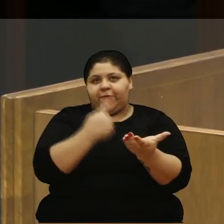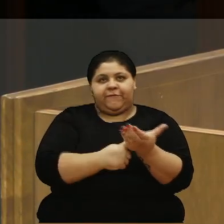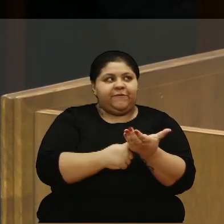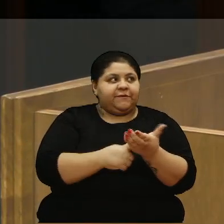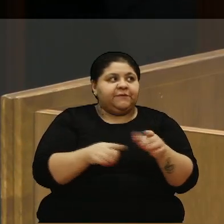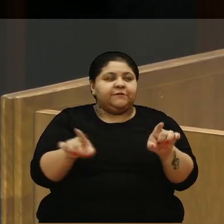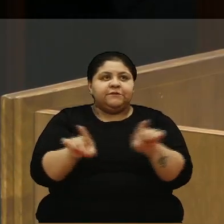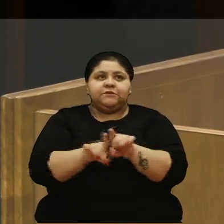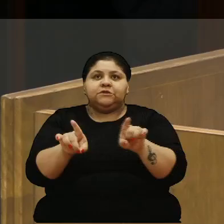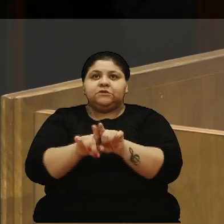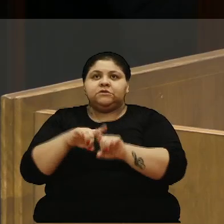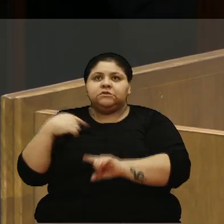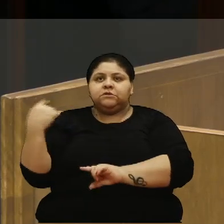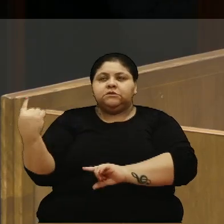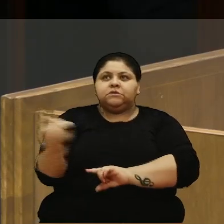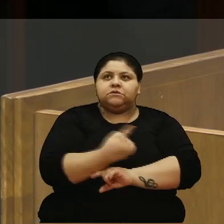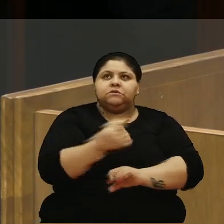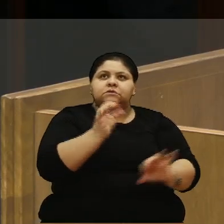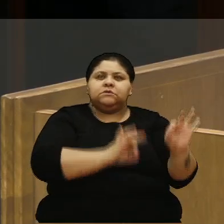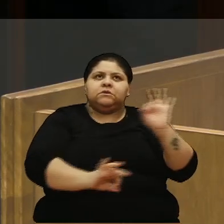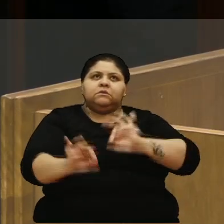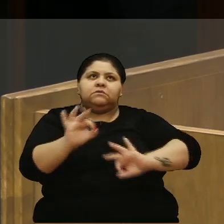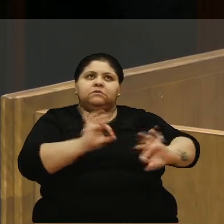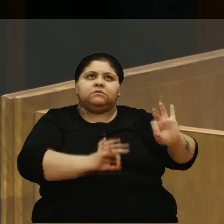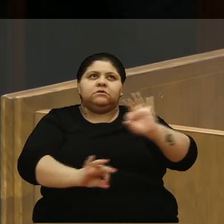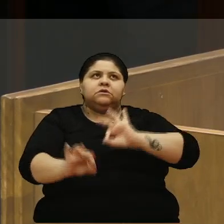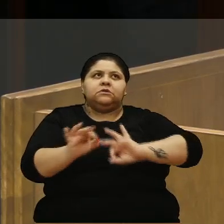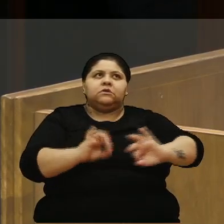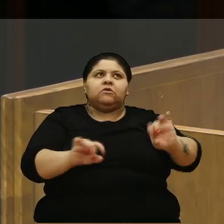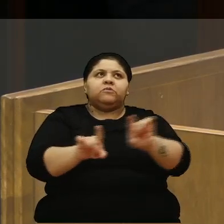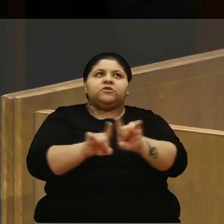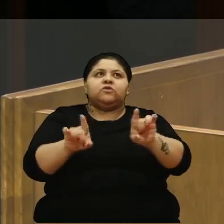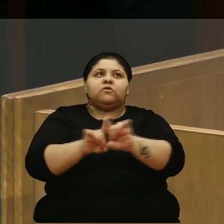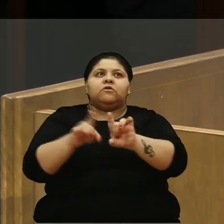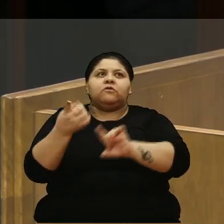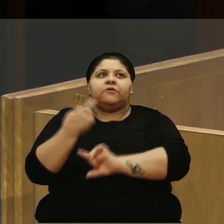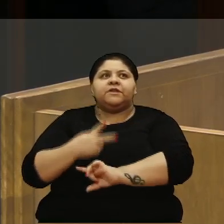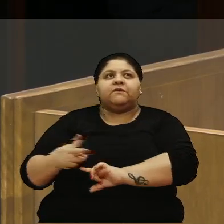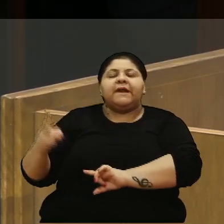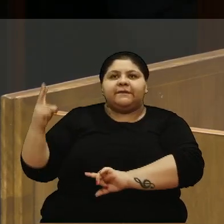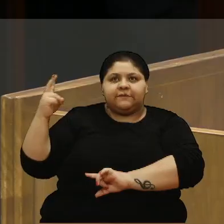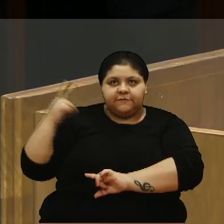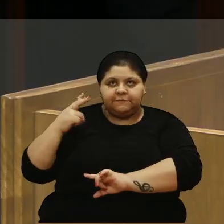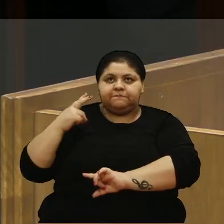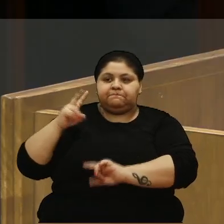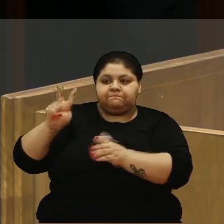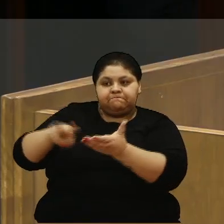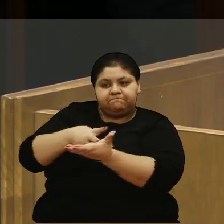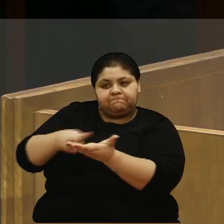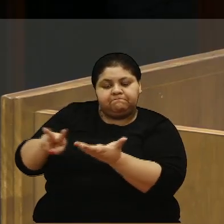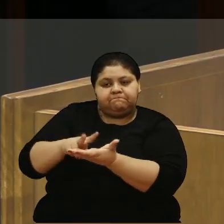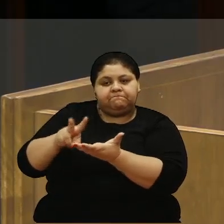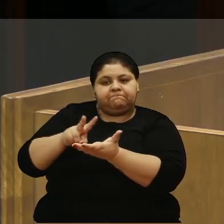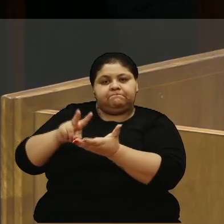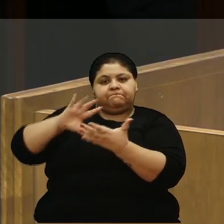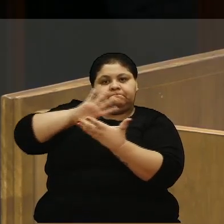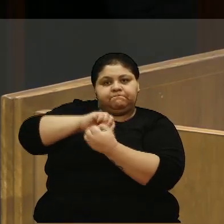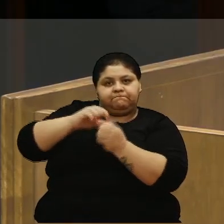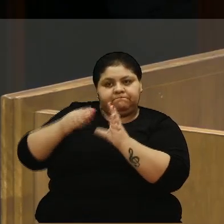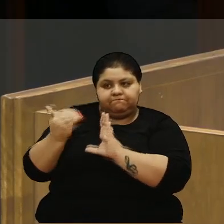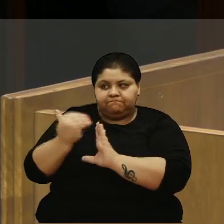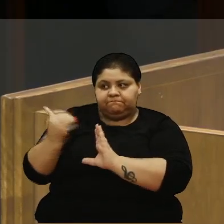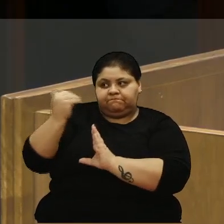inabalável, são eles que moldam, inspiram e conduzem os dançarinos na busca pela qualidade artística,